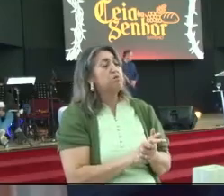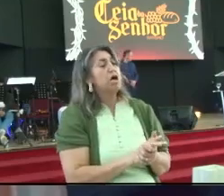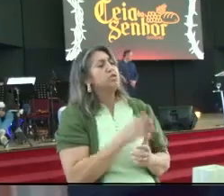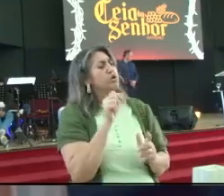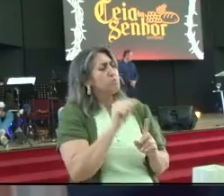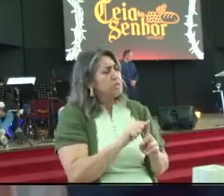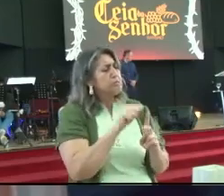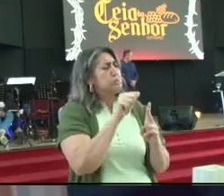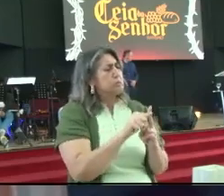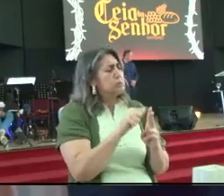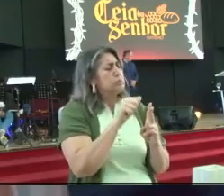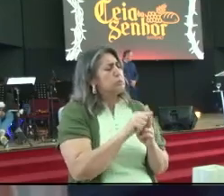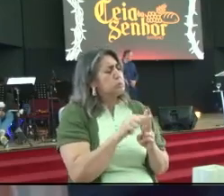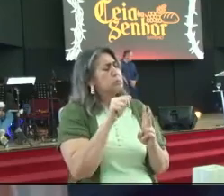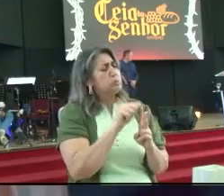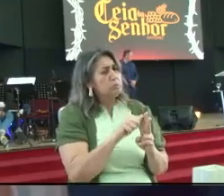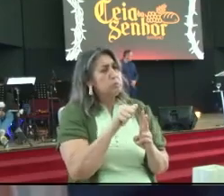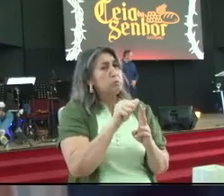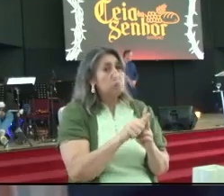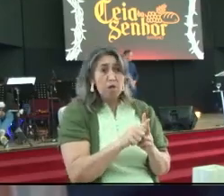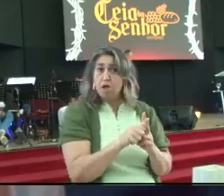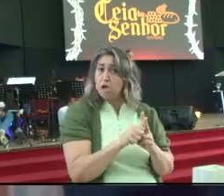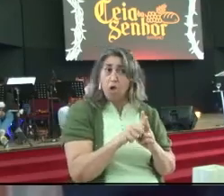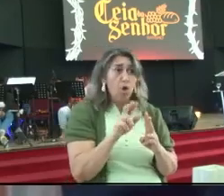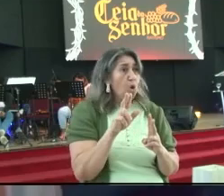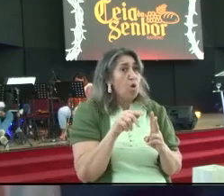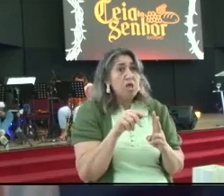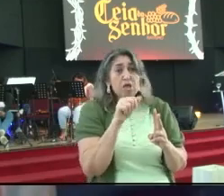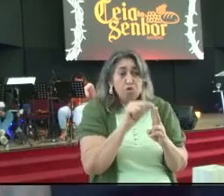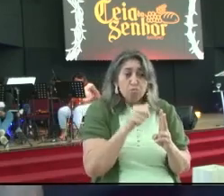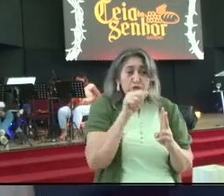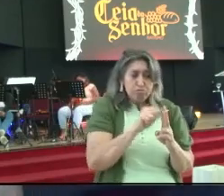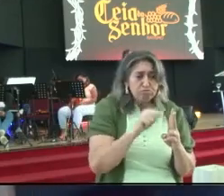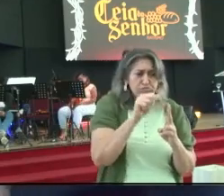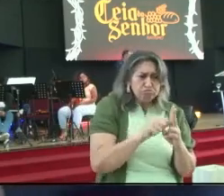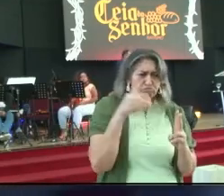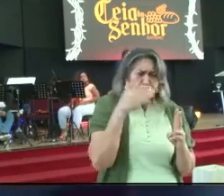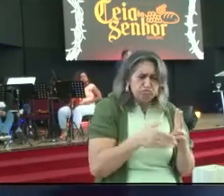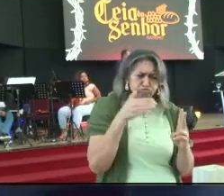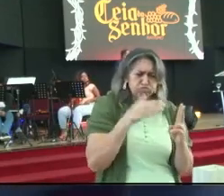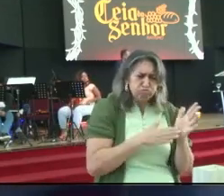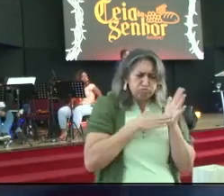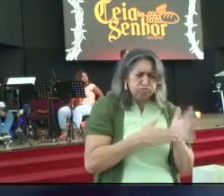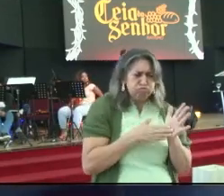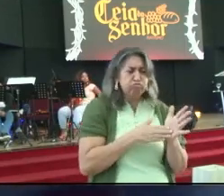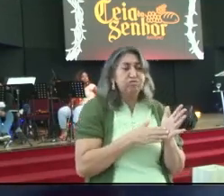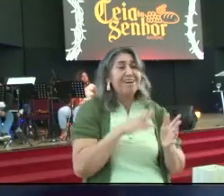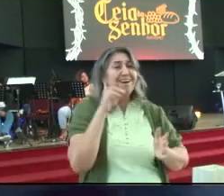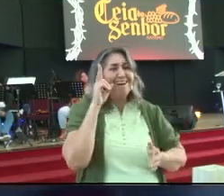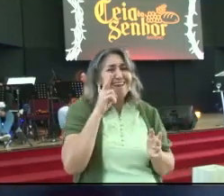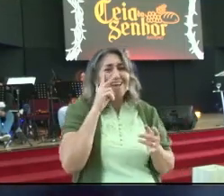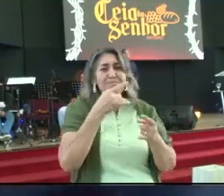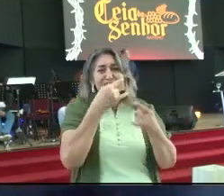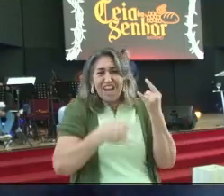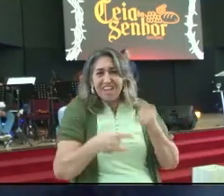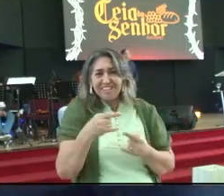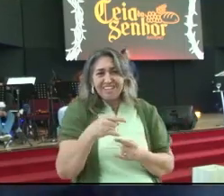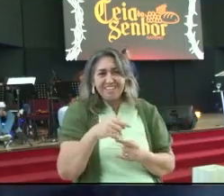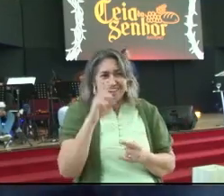Todos os meses, não falhava um mês. Lembra do tempo do